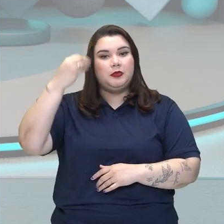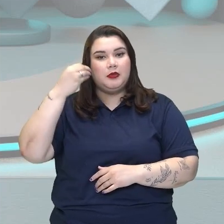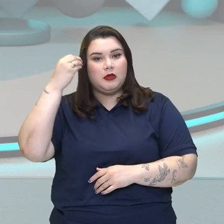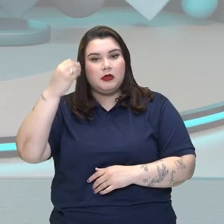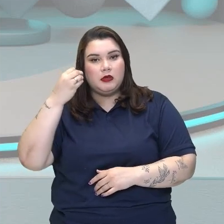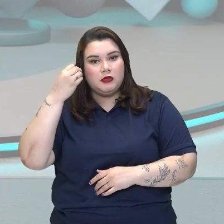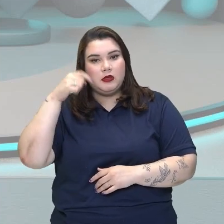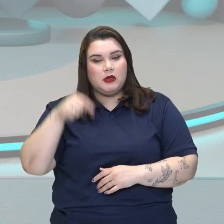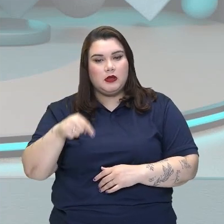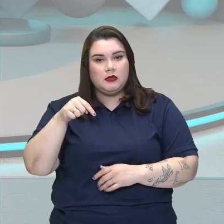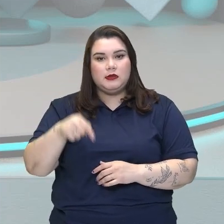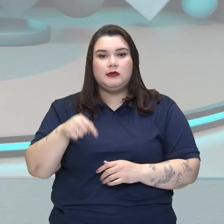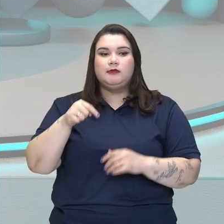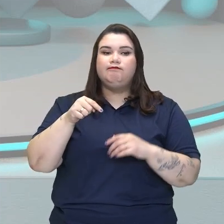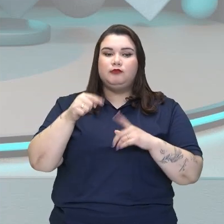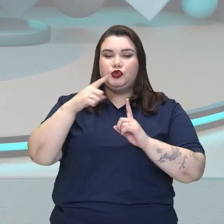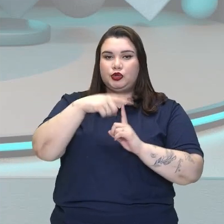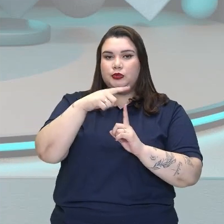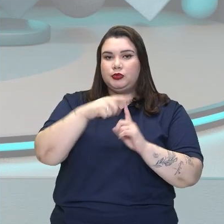esses percursos, né?